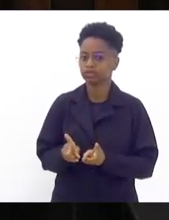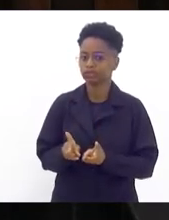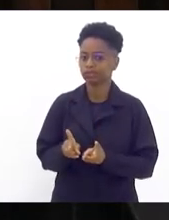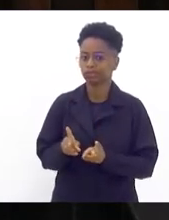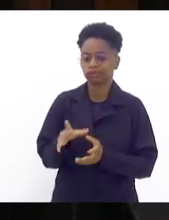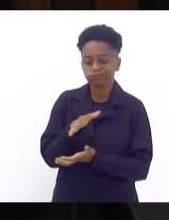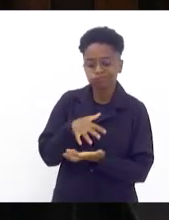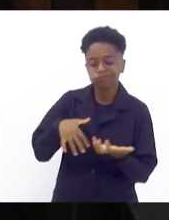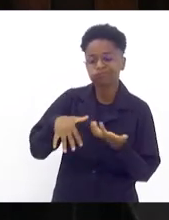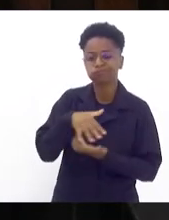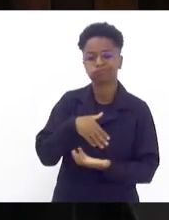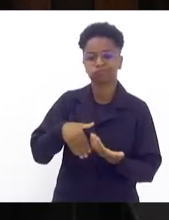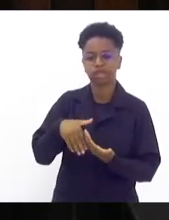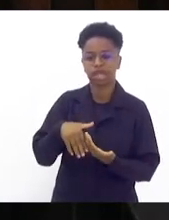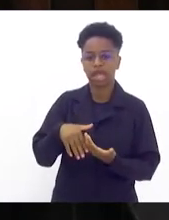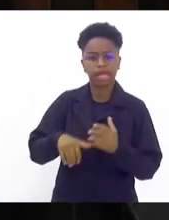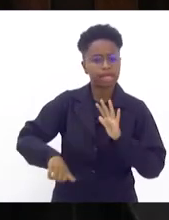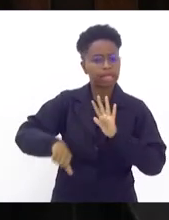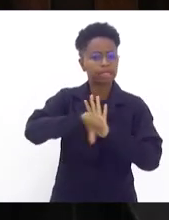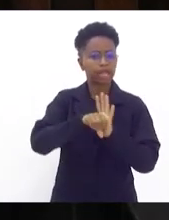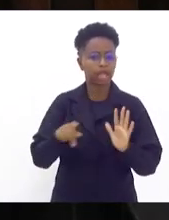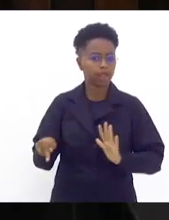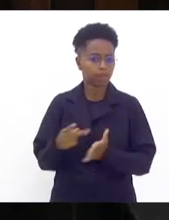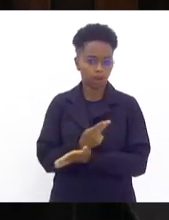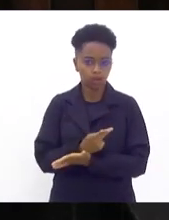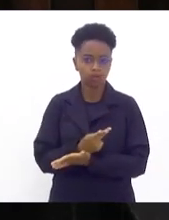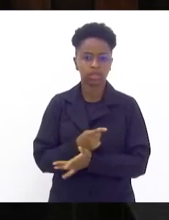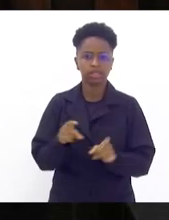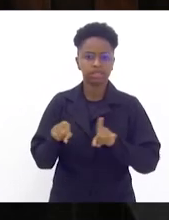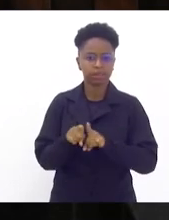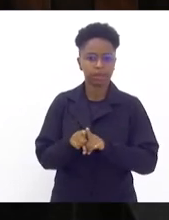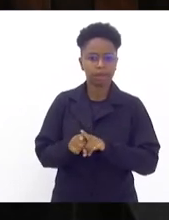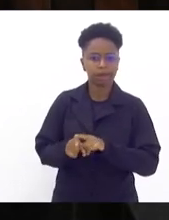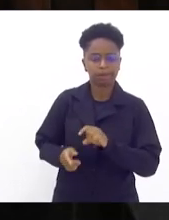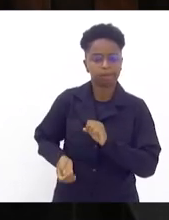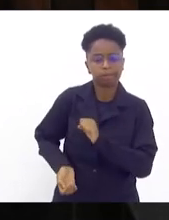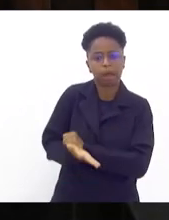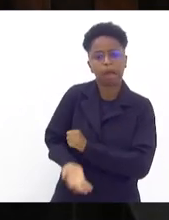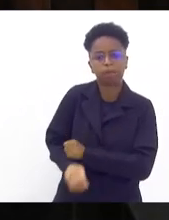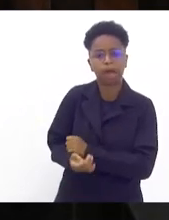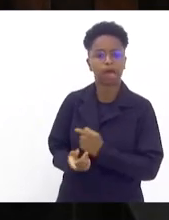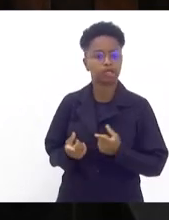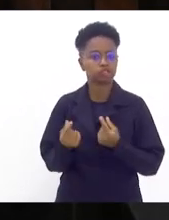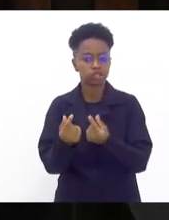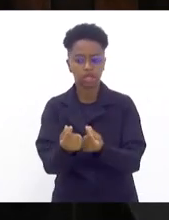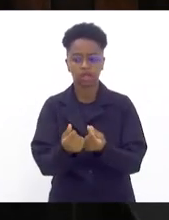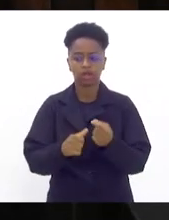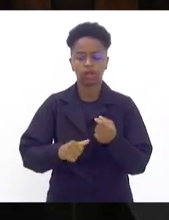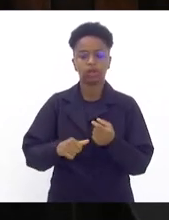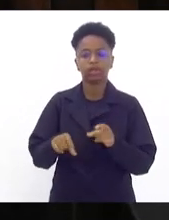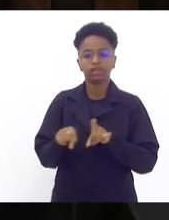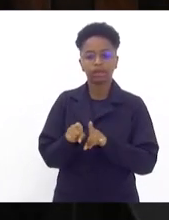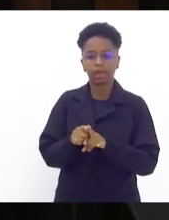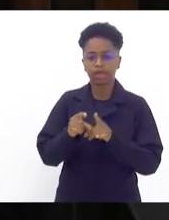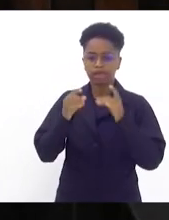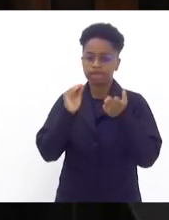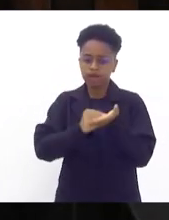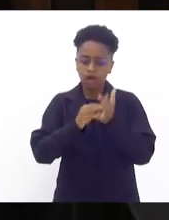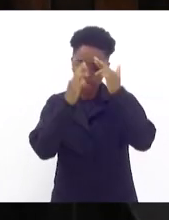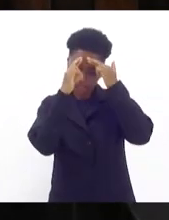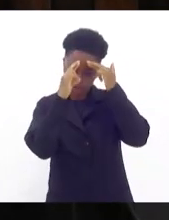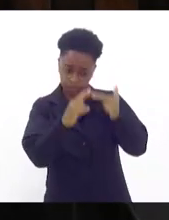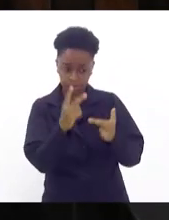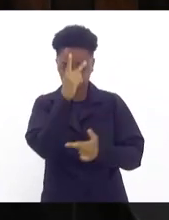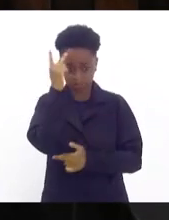desordens, crimes cometidos, sonegação, desrespeito ao erário público,